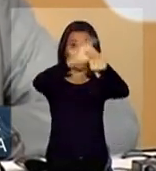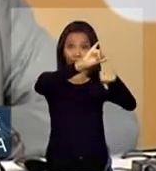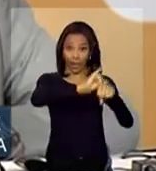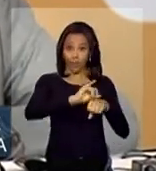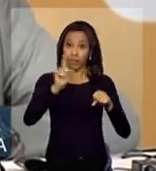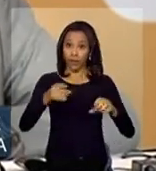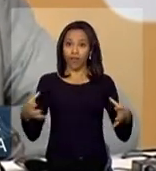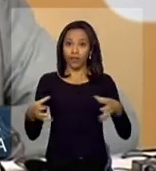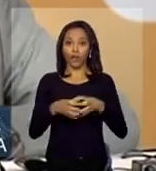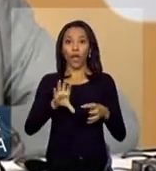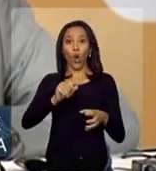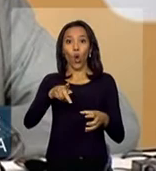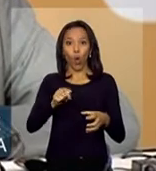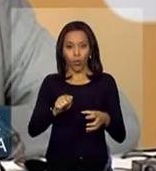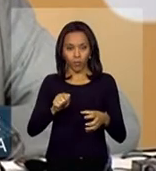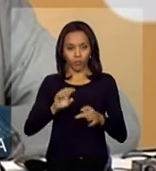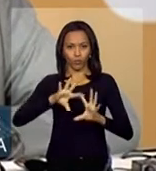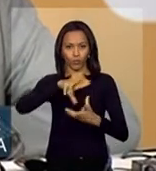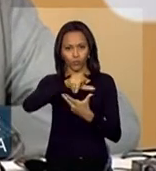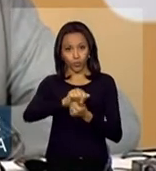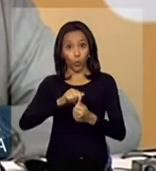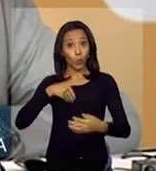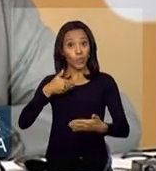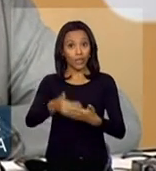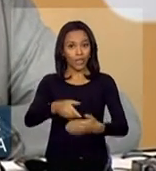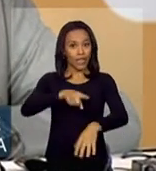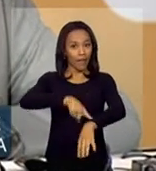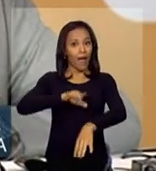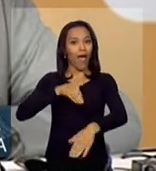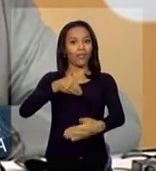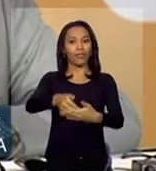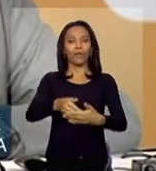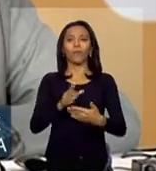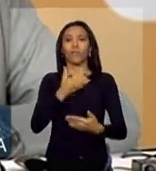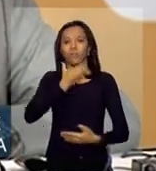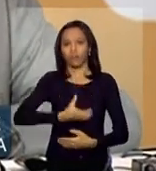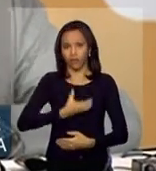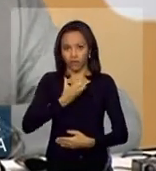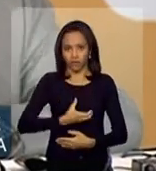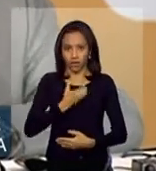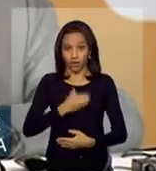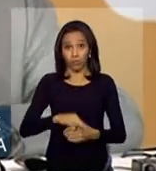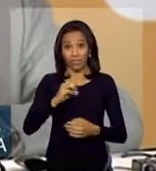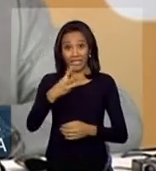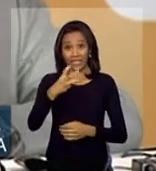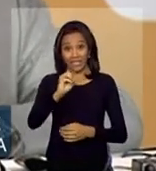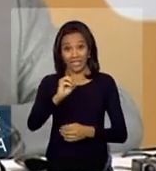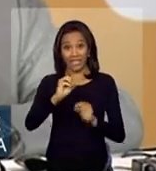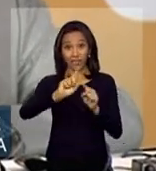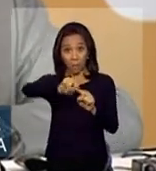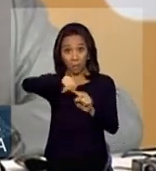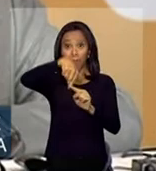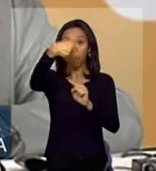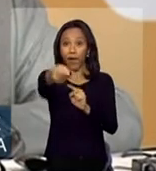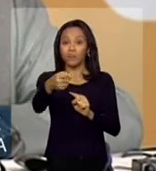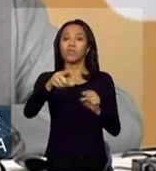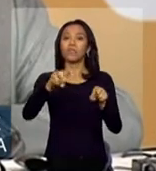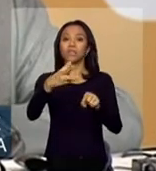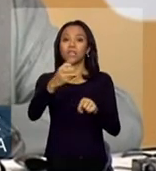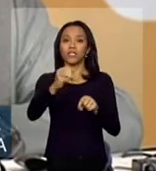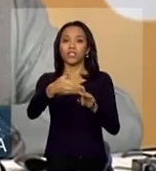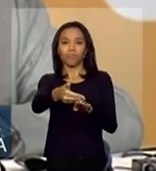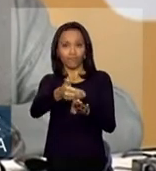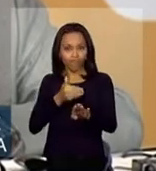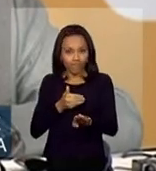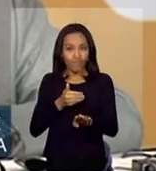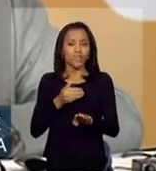o prazo é dezembro. Logo, em acontecendo em dezembro, 30 dias a mais, 30 dias a menos, o prazo que teremos,